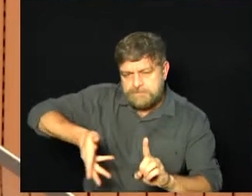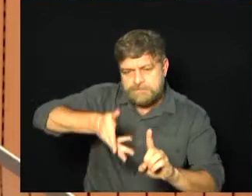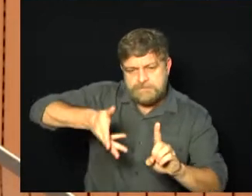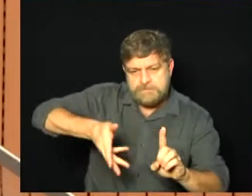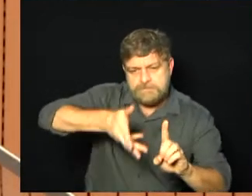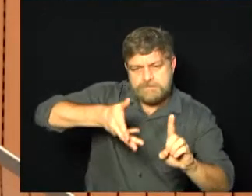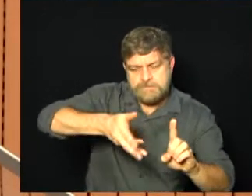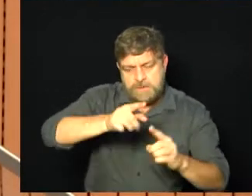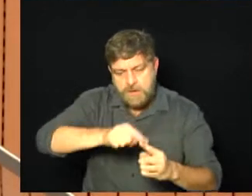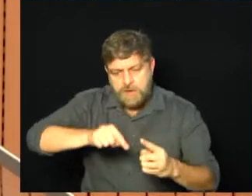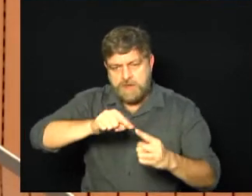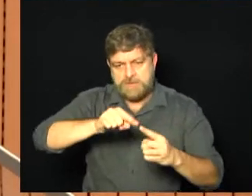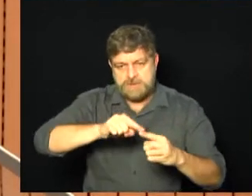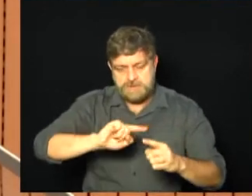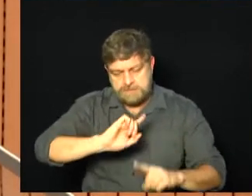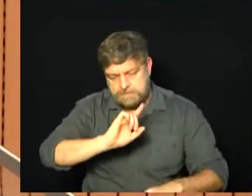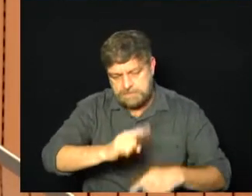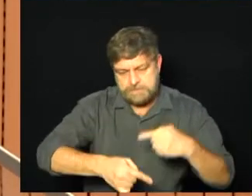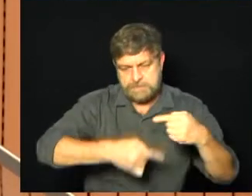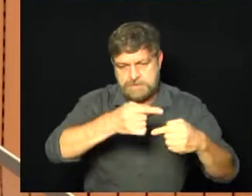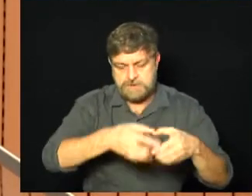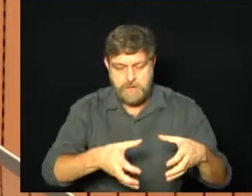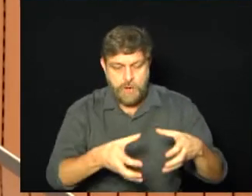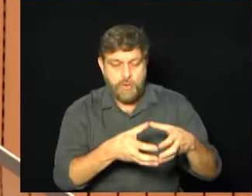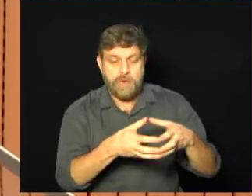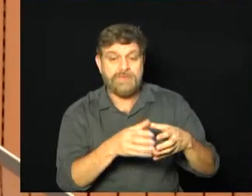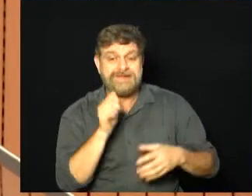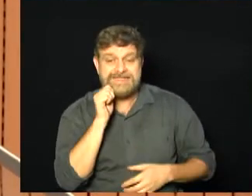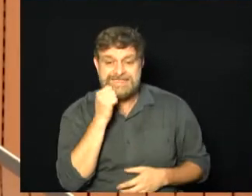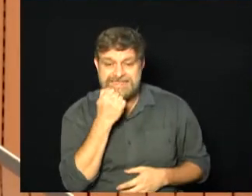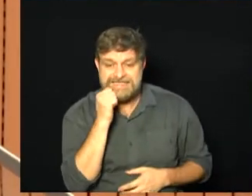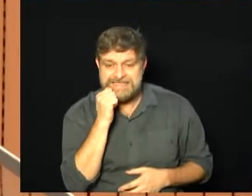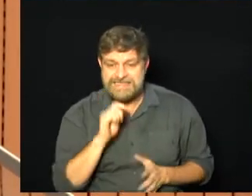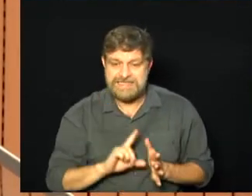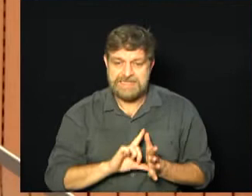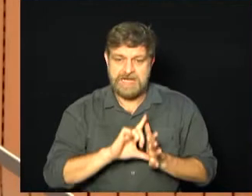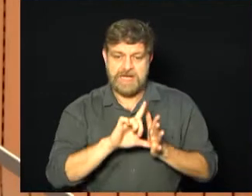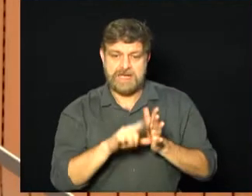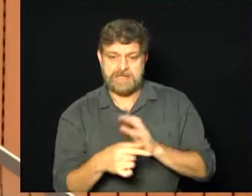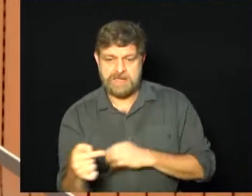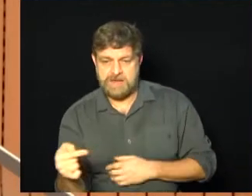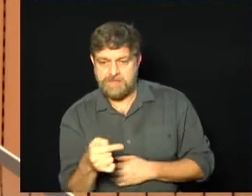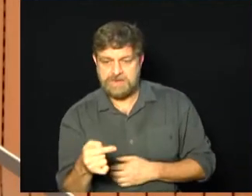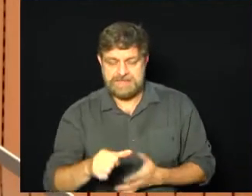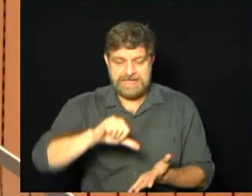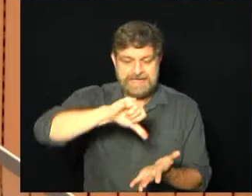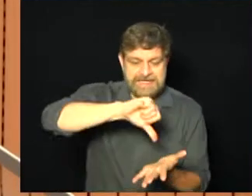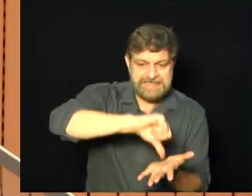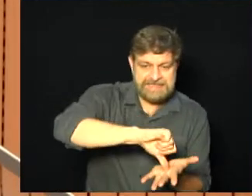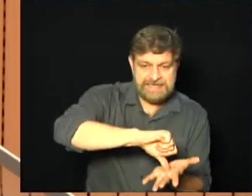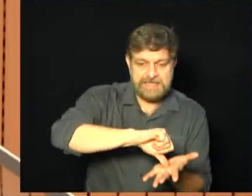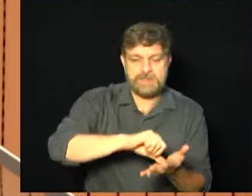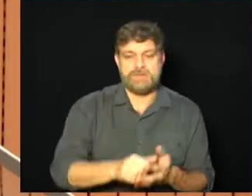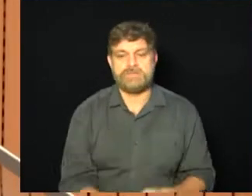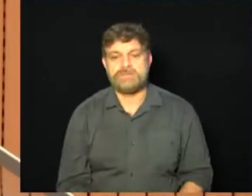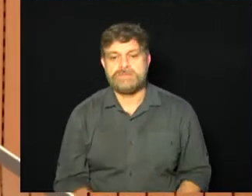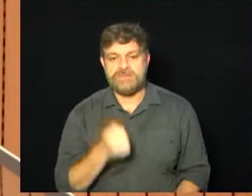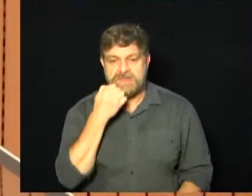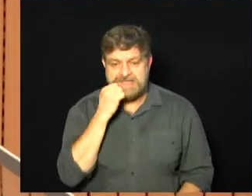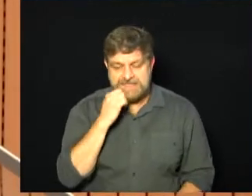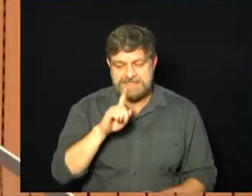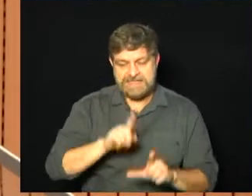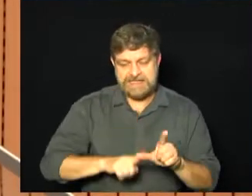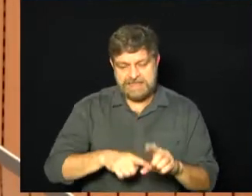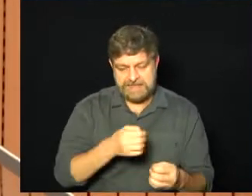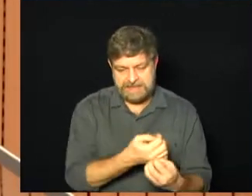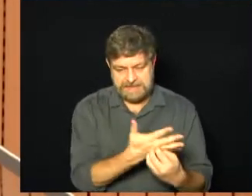a fazer vingar o Grêmio de Ciências, na verdade, depois, Centro de Ciências, Letras e Artes. Foi